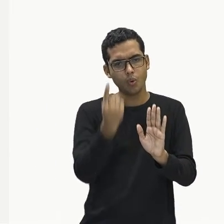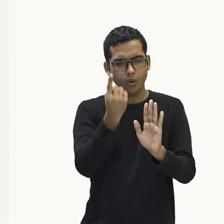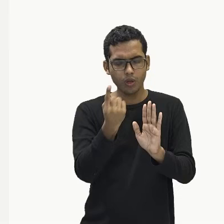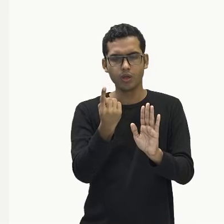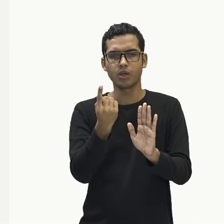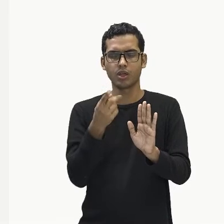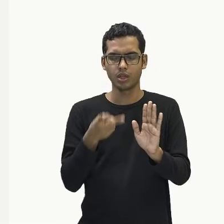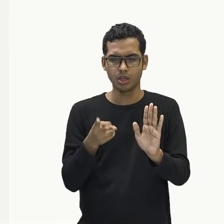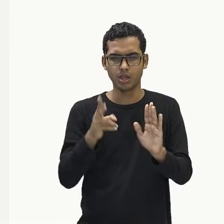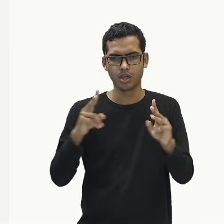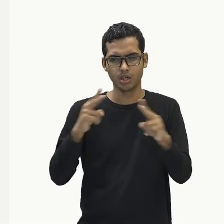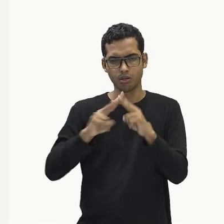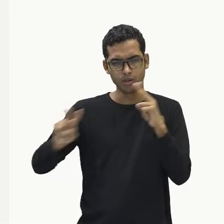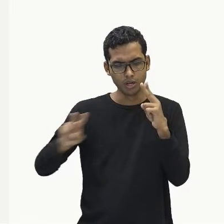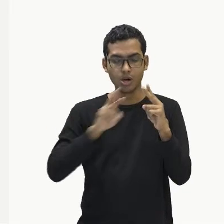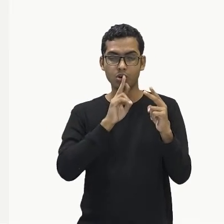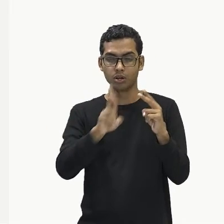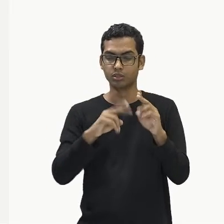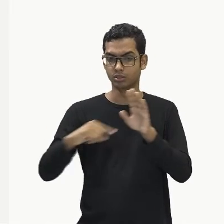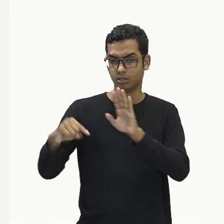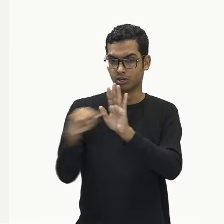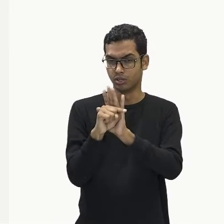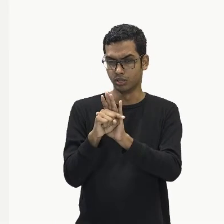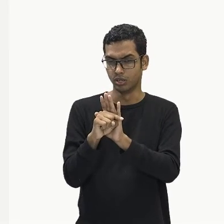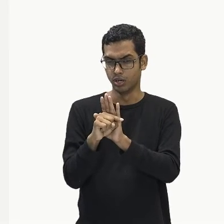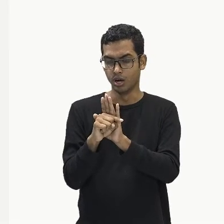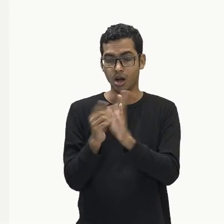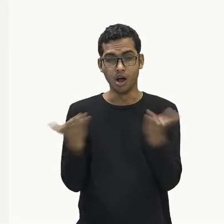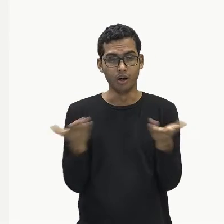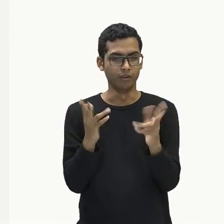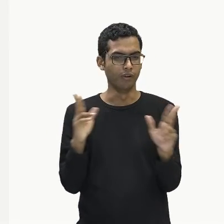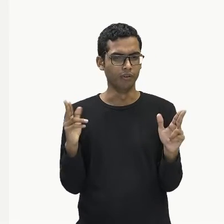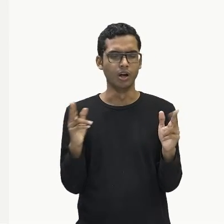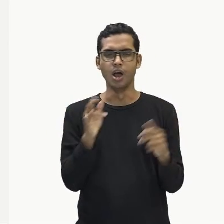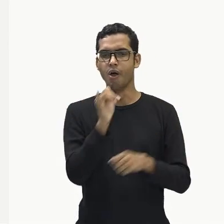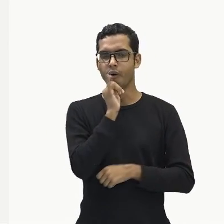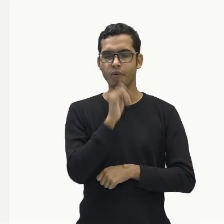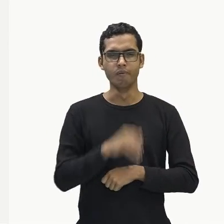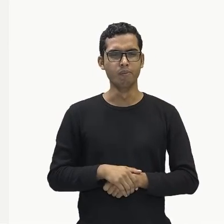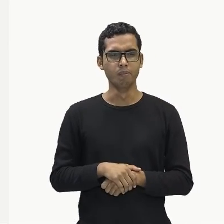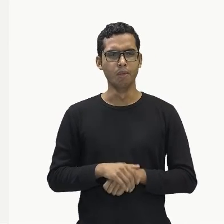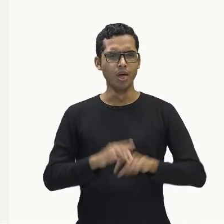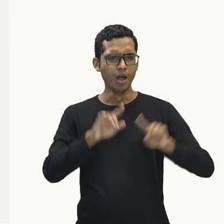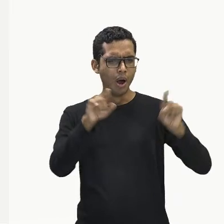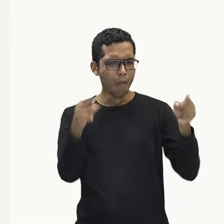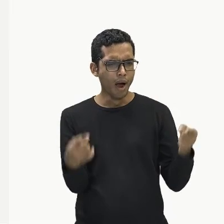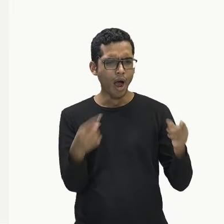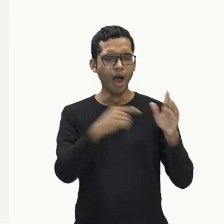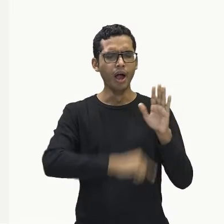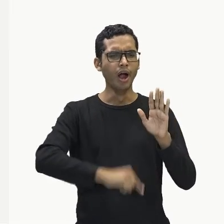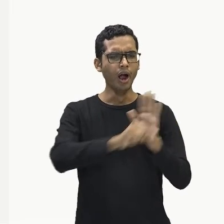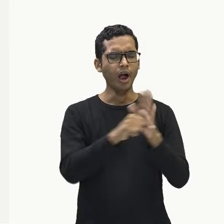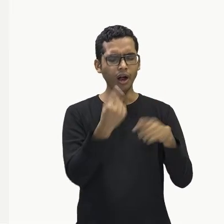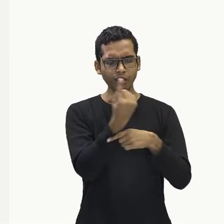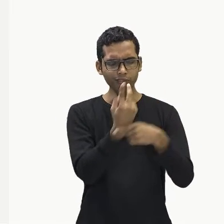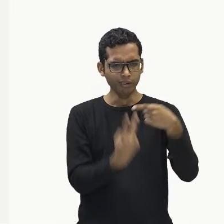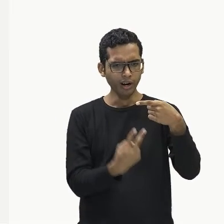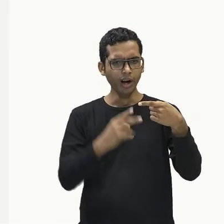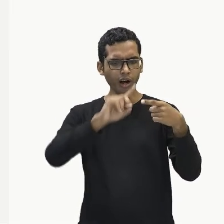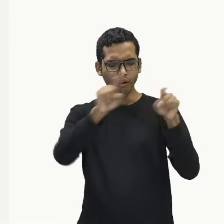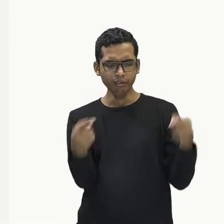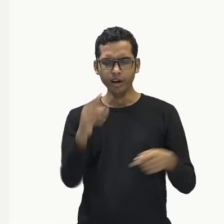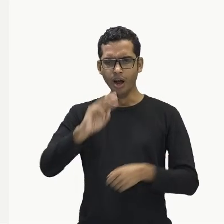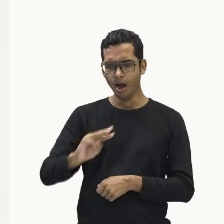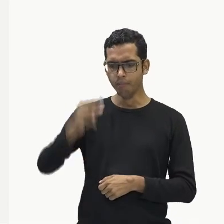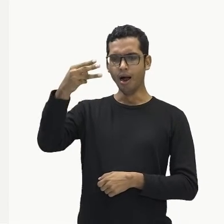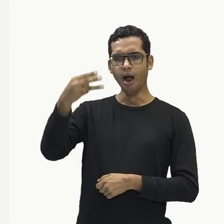resultado negativo. A mesma coisa aqui, ó, menos meio elevado a 3. Então, eu